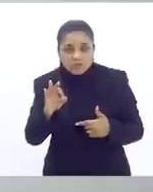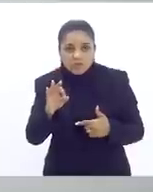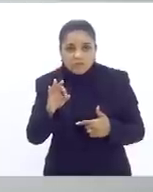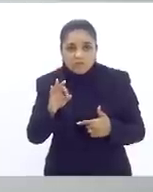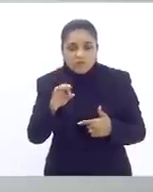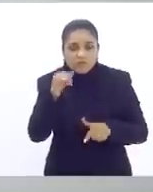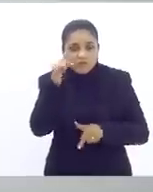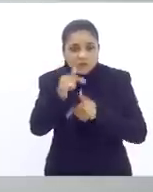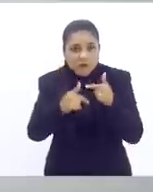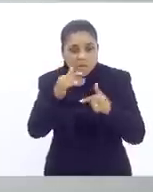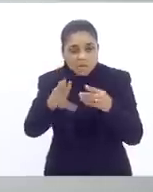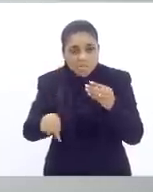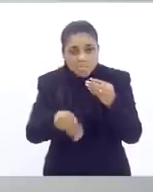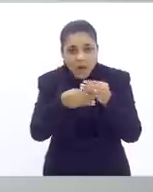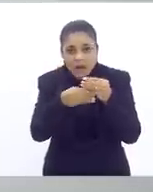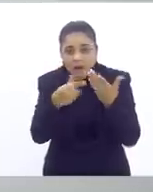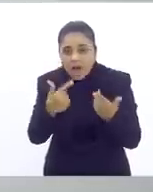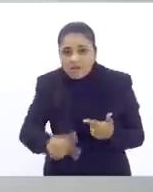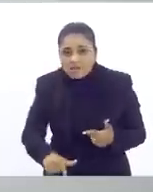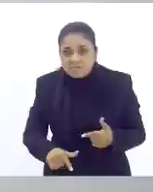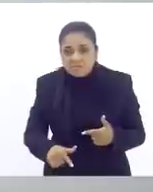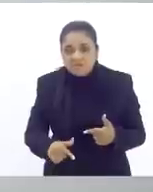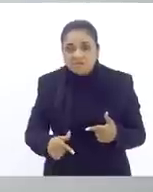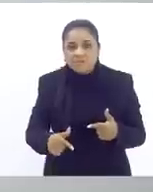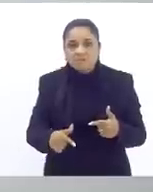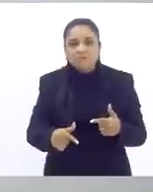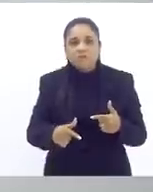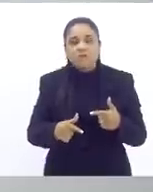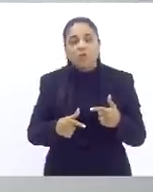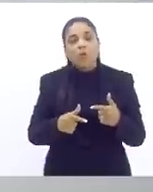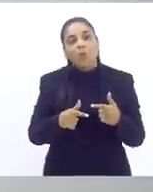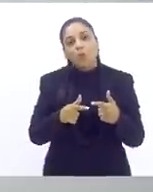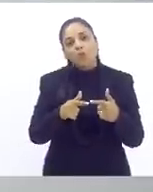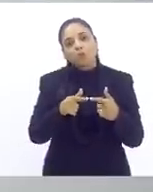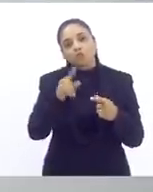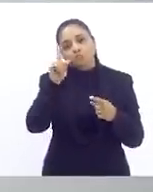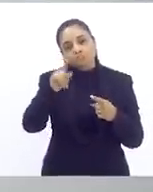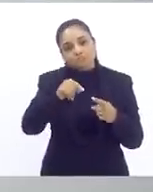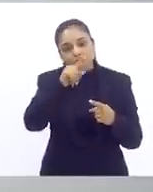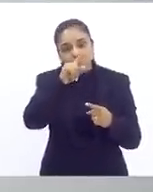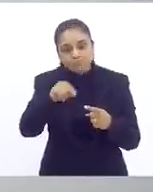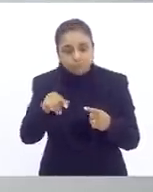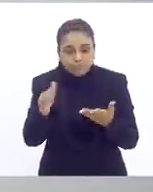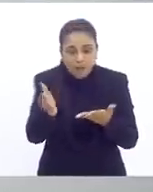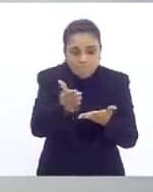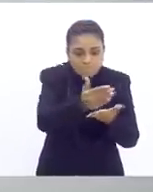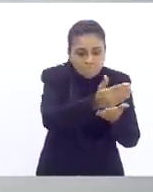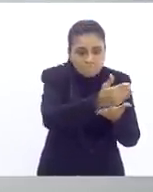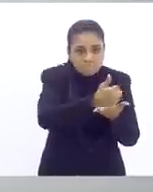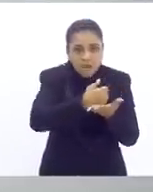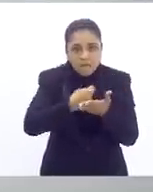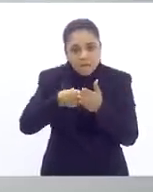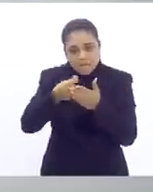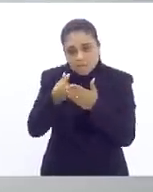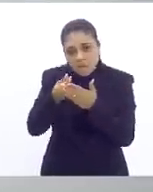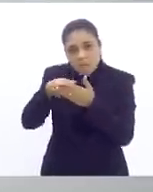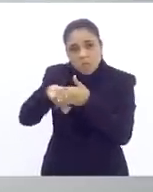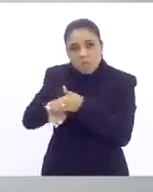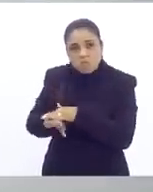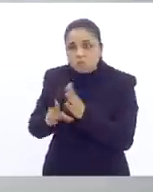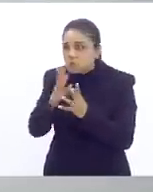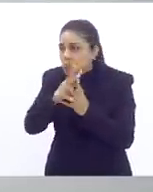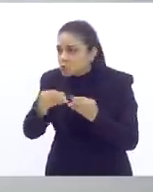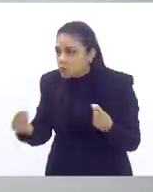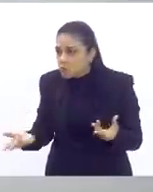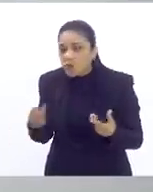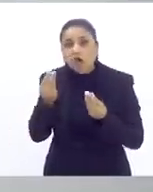e não pode ter também o desaparecimento de uma contribuição que pode chegar a 10 15 anos desse policial que é